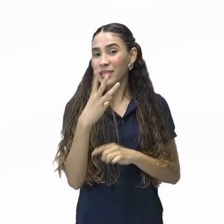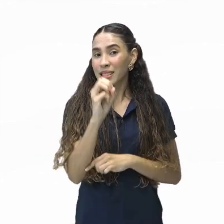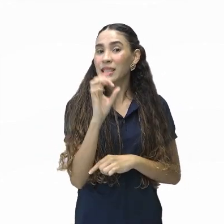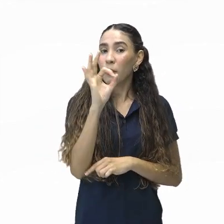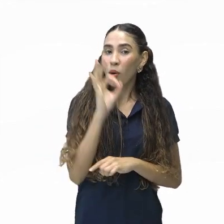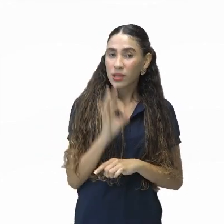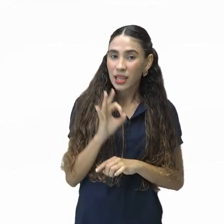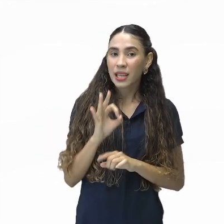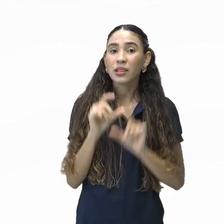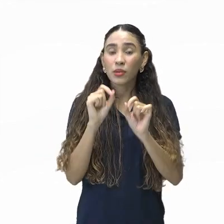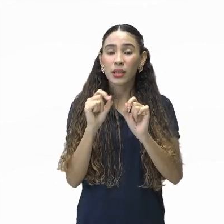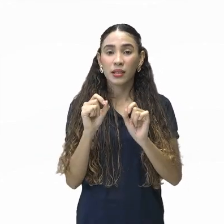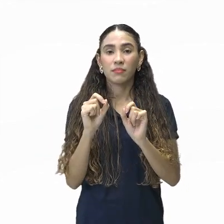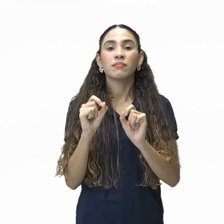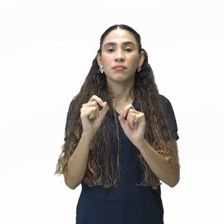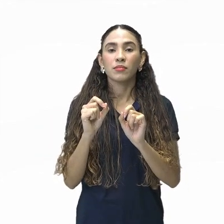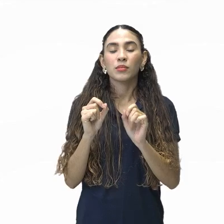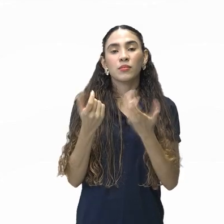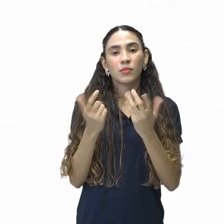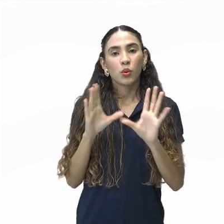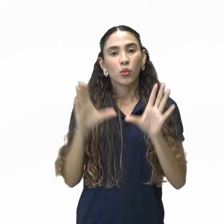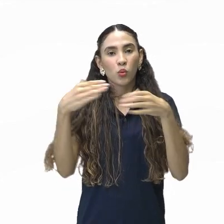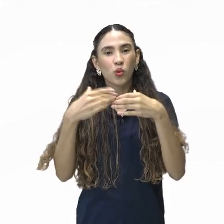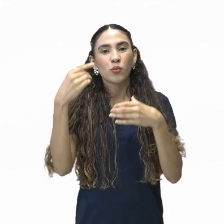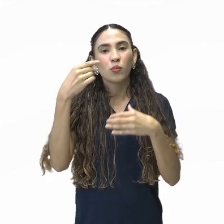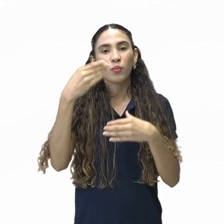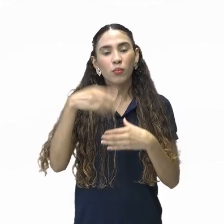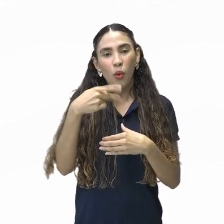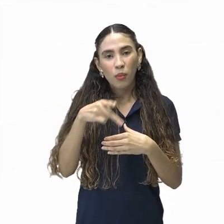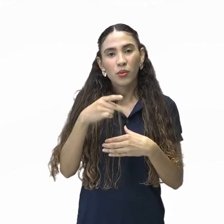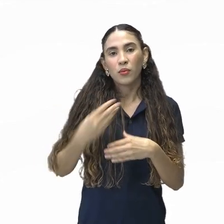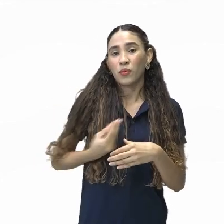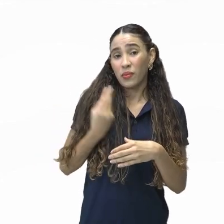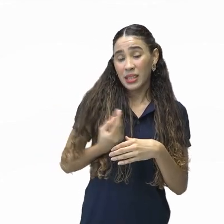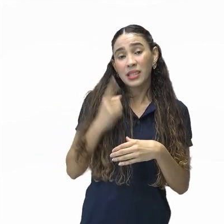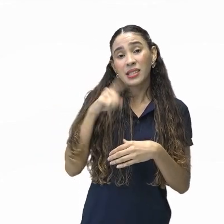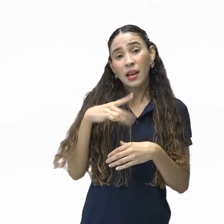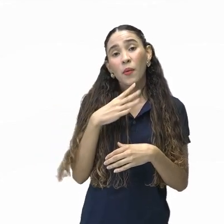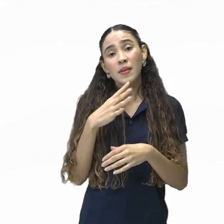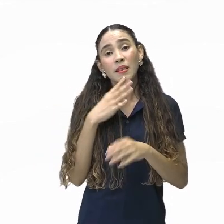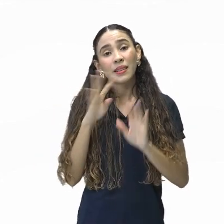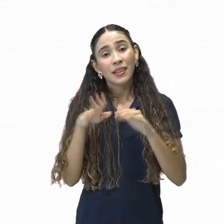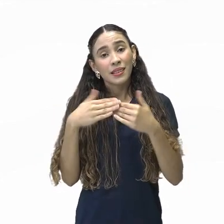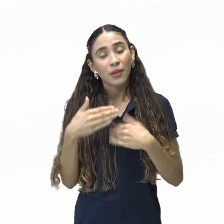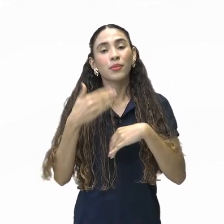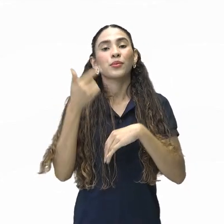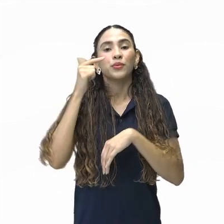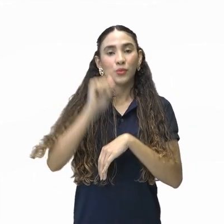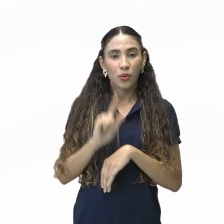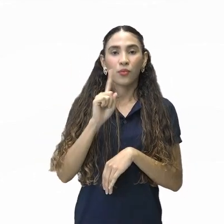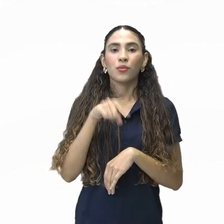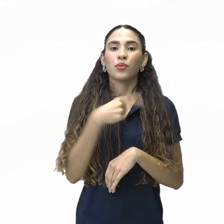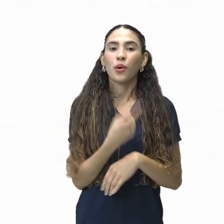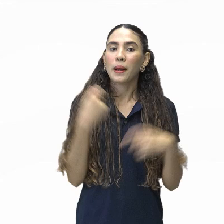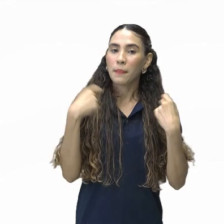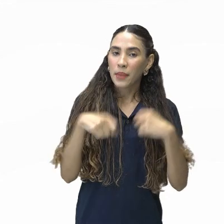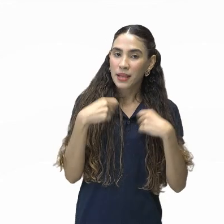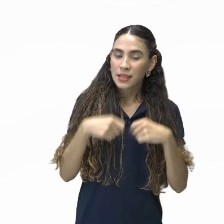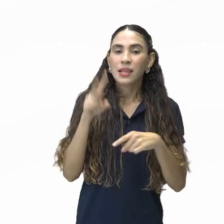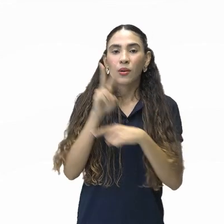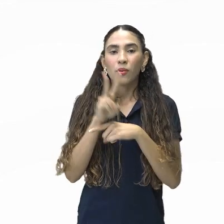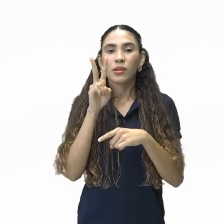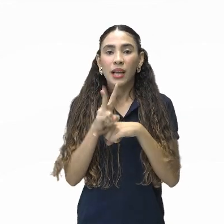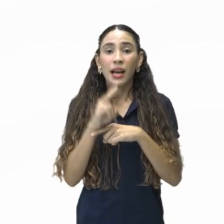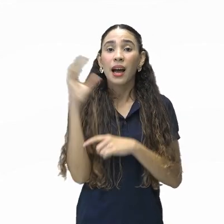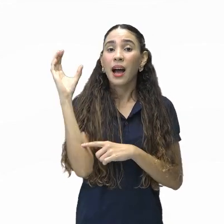30% dessas espécies, né, que a gente possui aqui na nossa região são conhecidas. Então, mais uma vez, a gente precisa preservar para